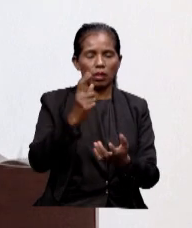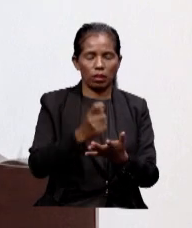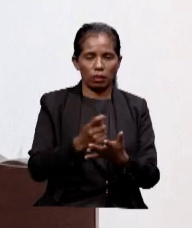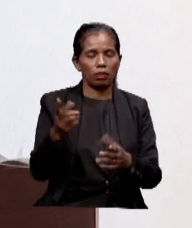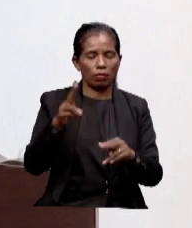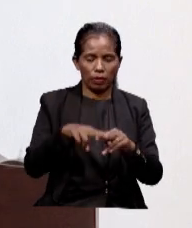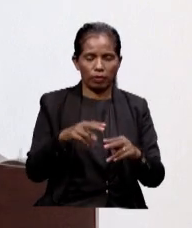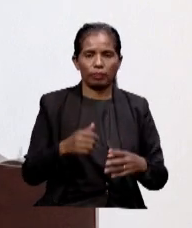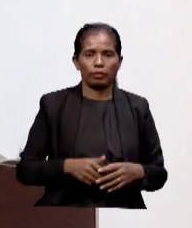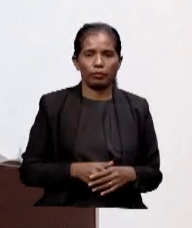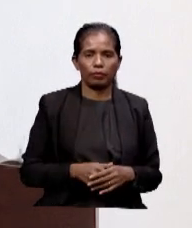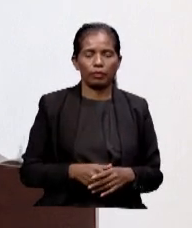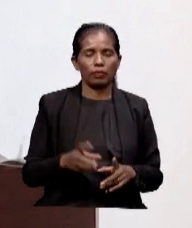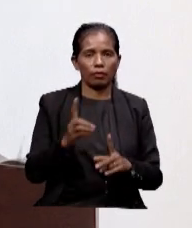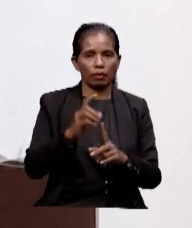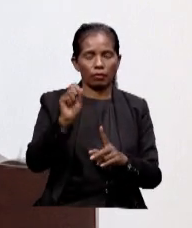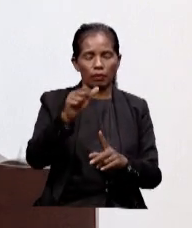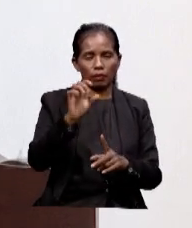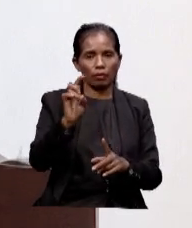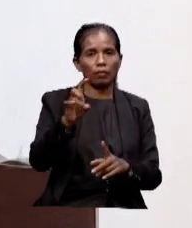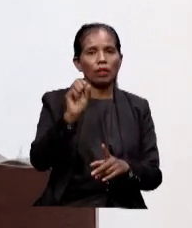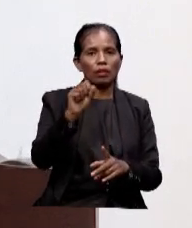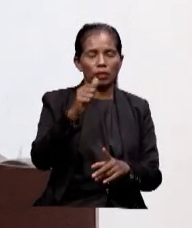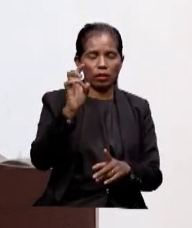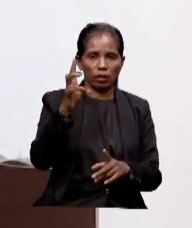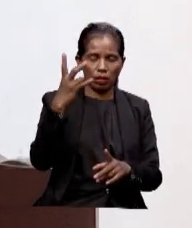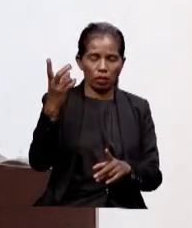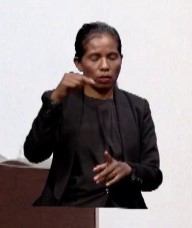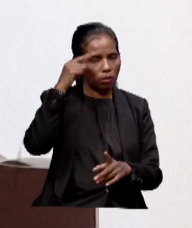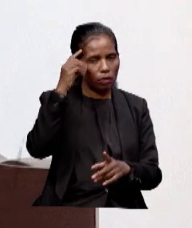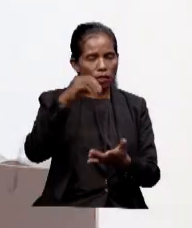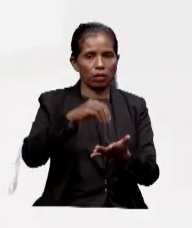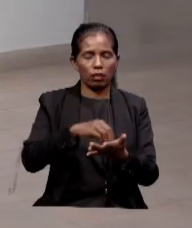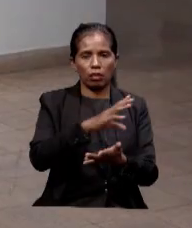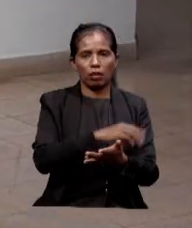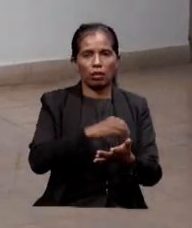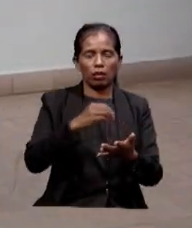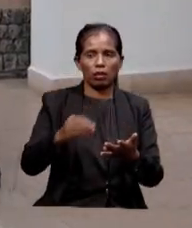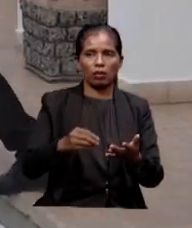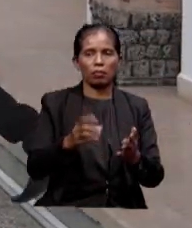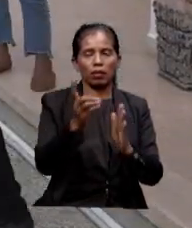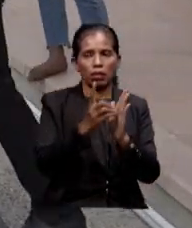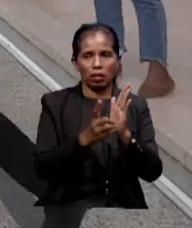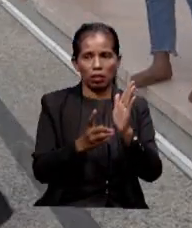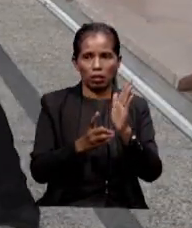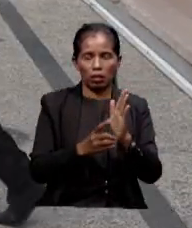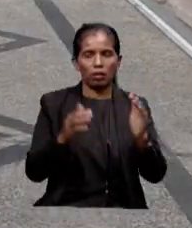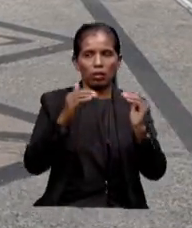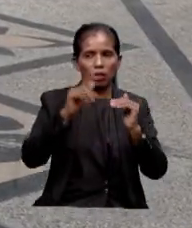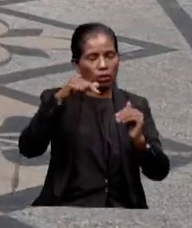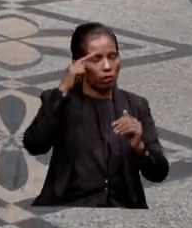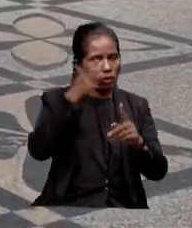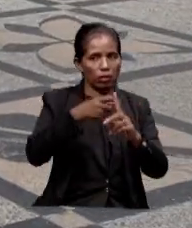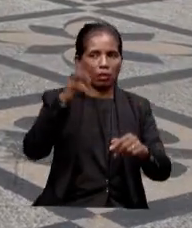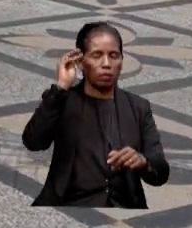ta. Ia lorong sanu resing hitu fulan ne, governo se lansa resensiamento no atualização ba base de dados, enquanto governo liu si